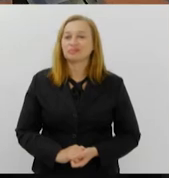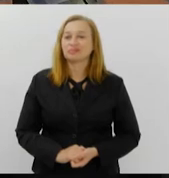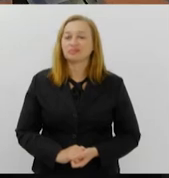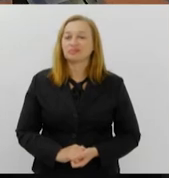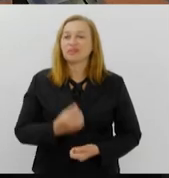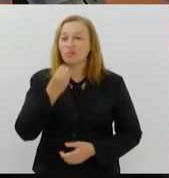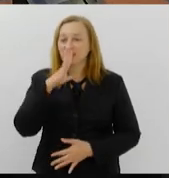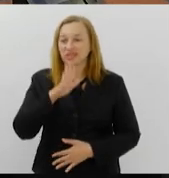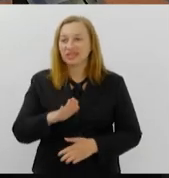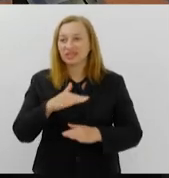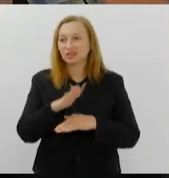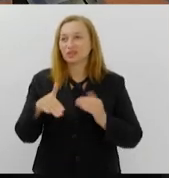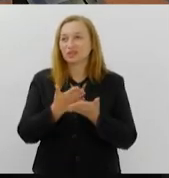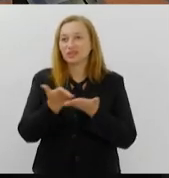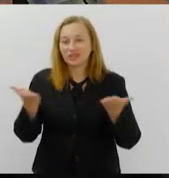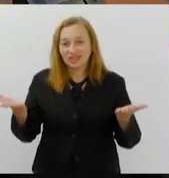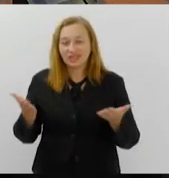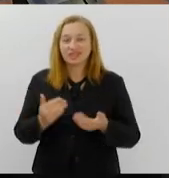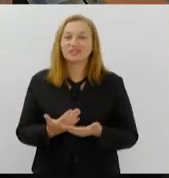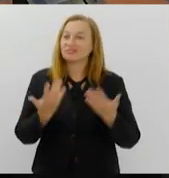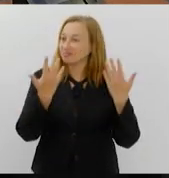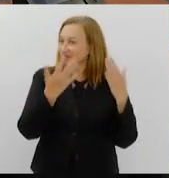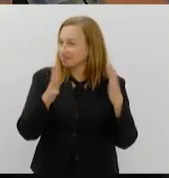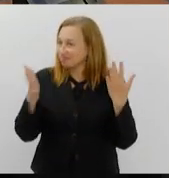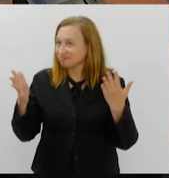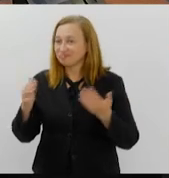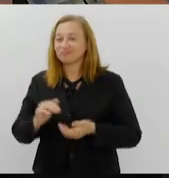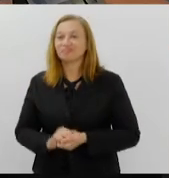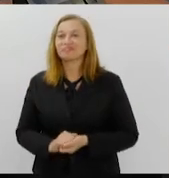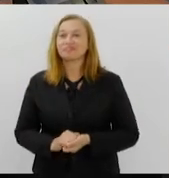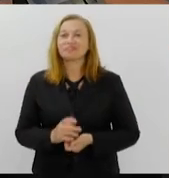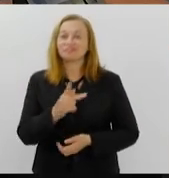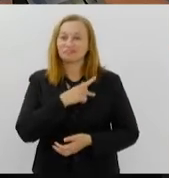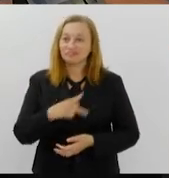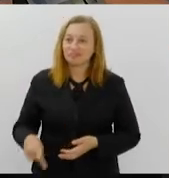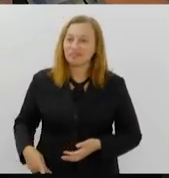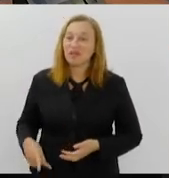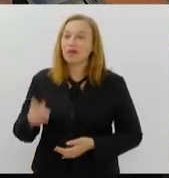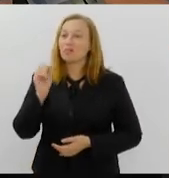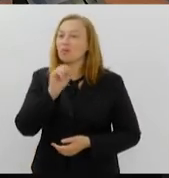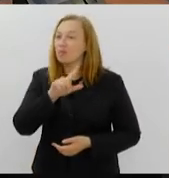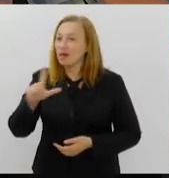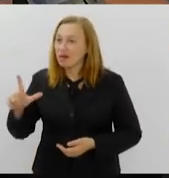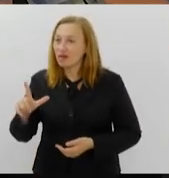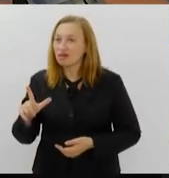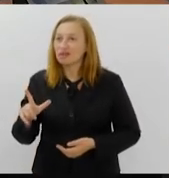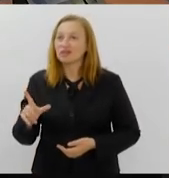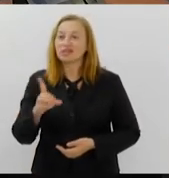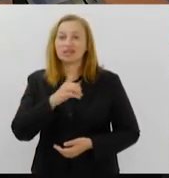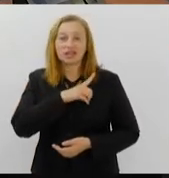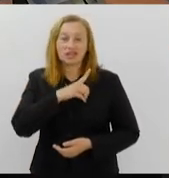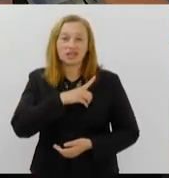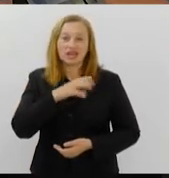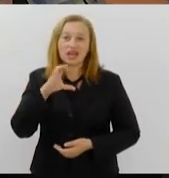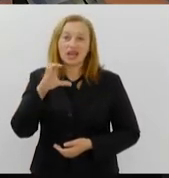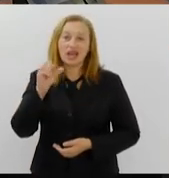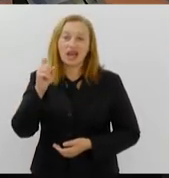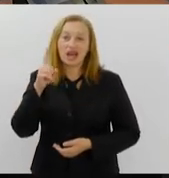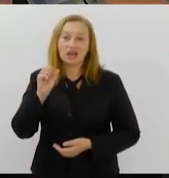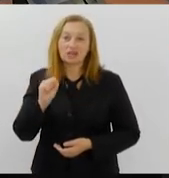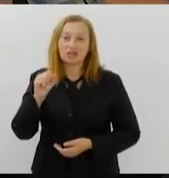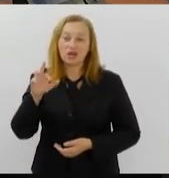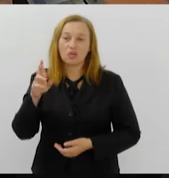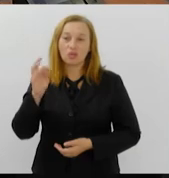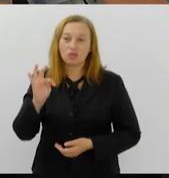Boa tarde a todos. Cumprimentar aqui o presidente Pombel, delegado aqui Carlos Augusta, Rodrigo